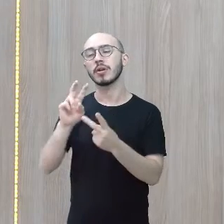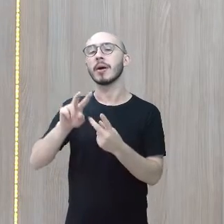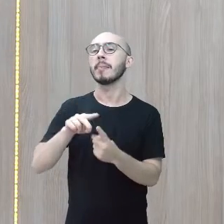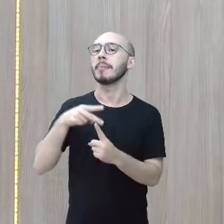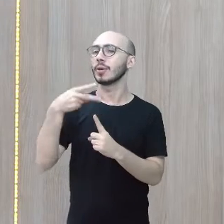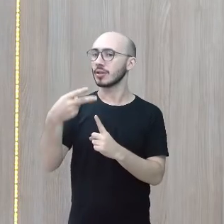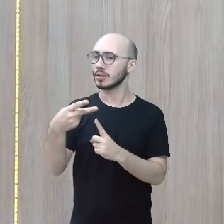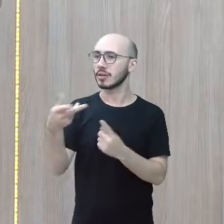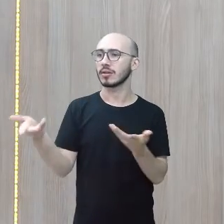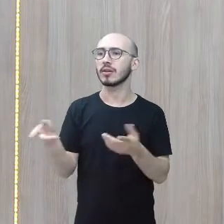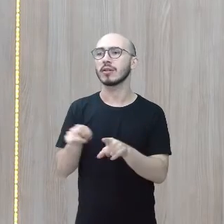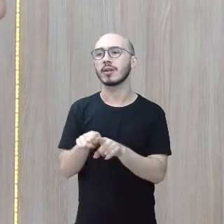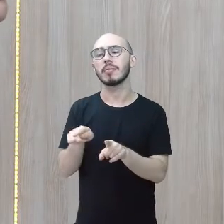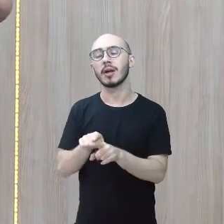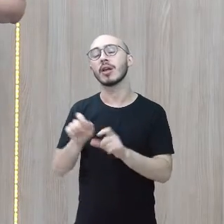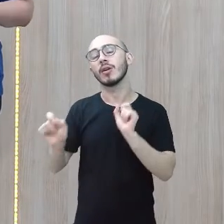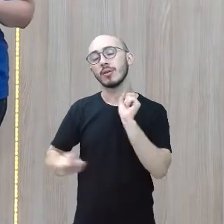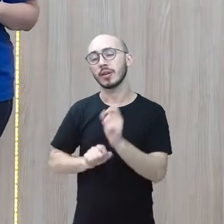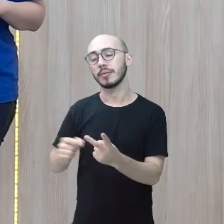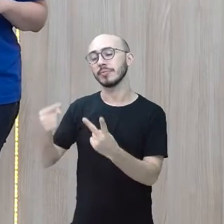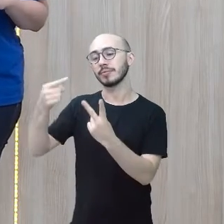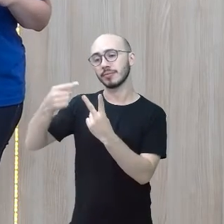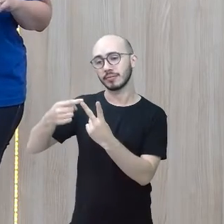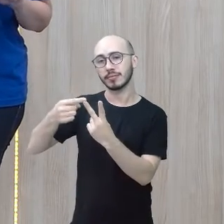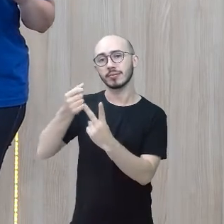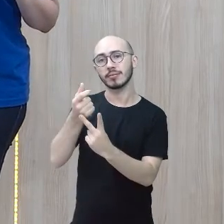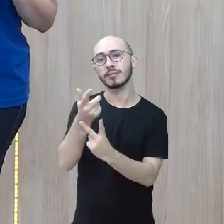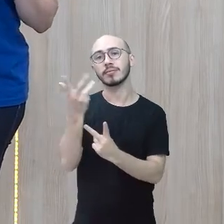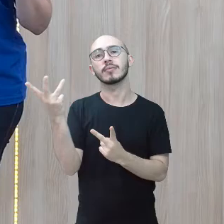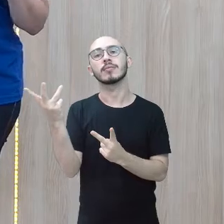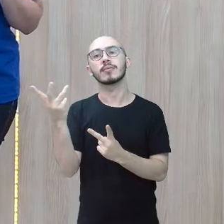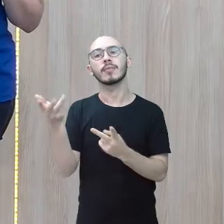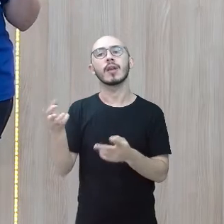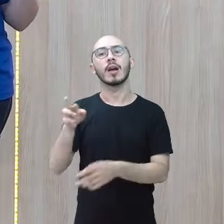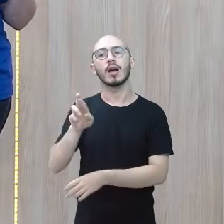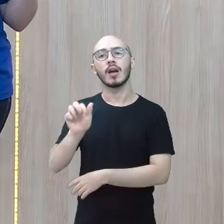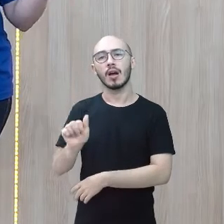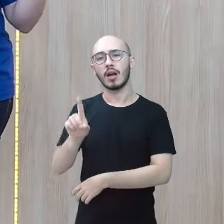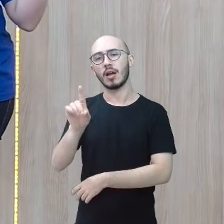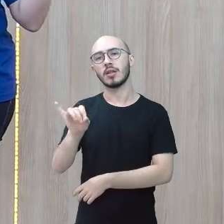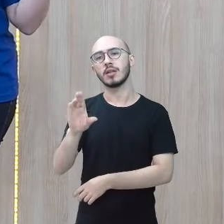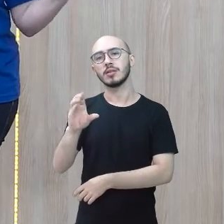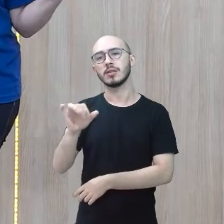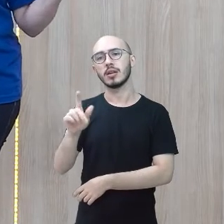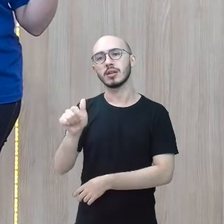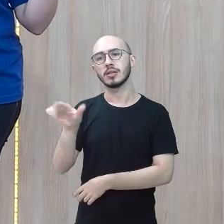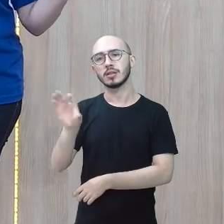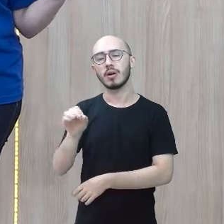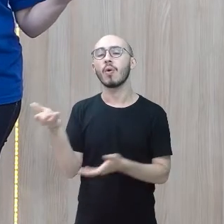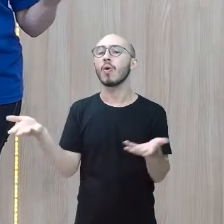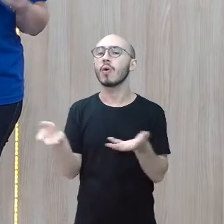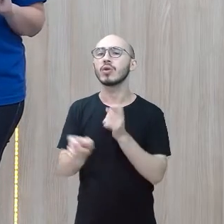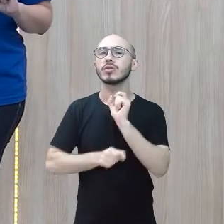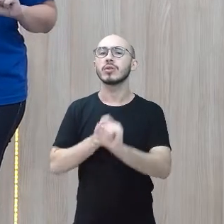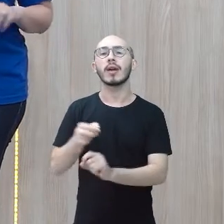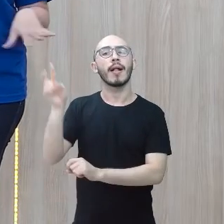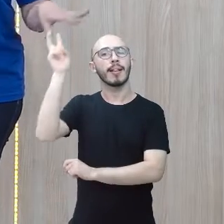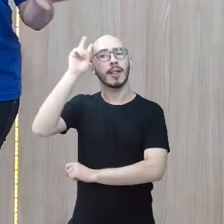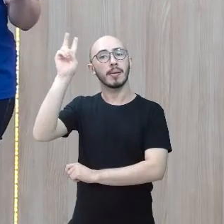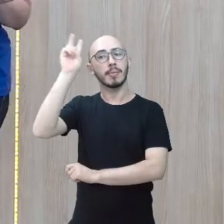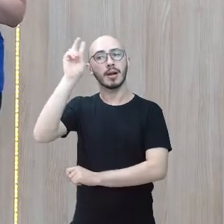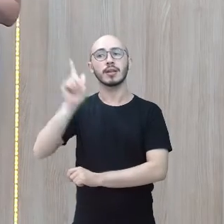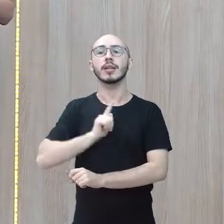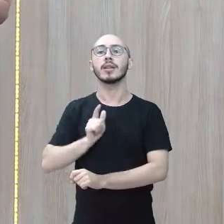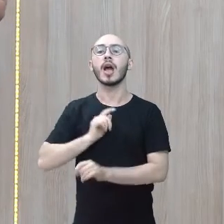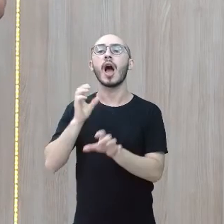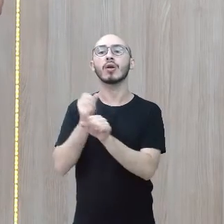potenciação e radiciação, que é o nosso tema de hoje. Quando a gente fala de radiciação, a gente vai lembrar de operação inversa.